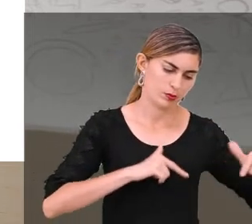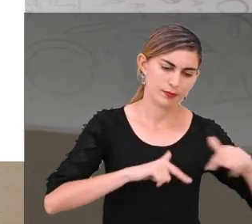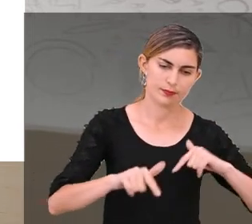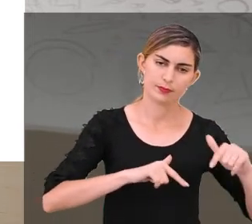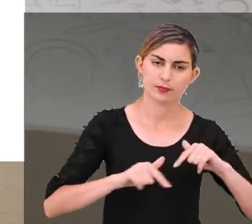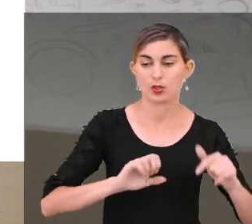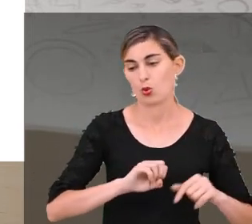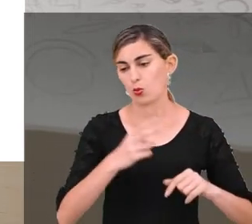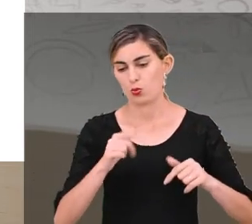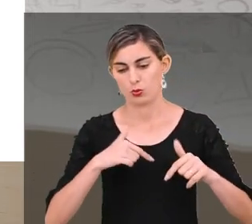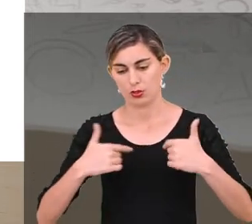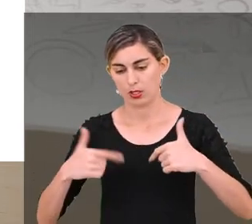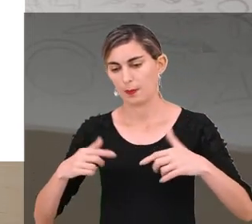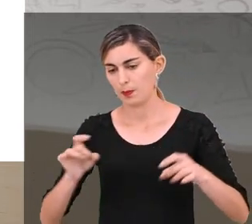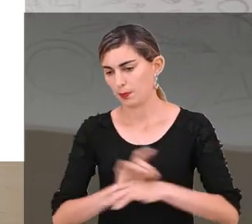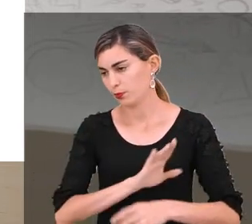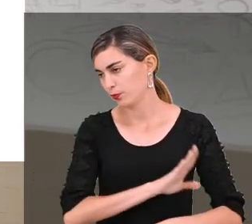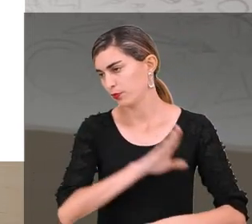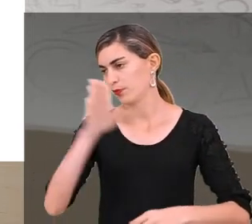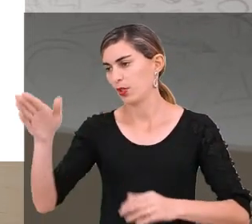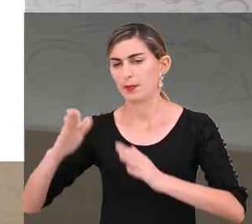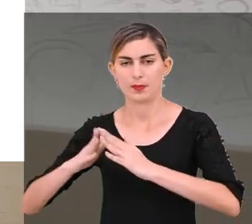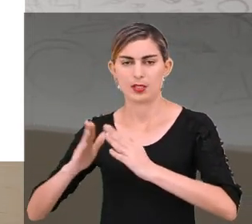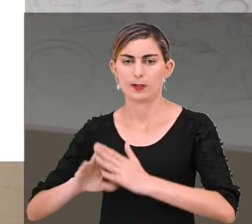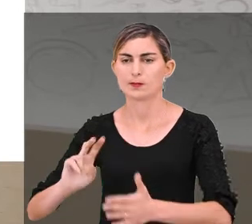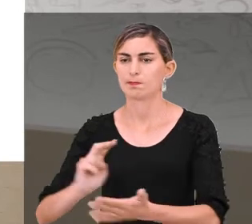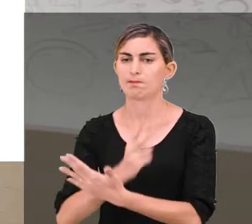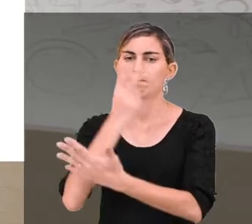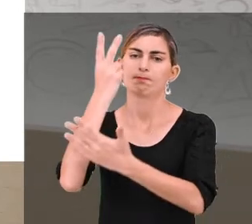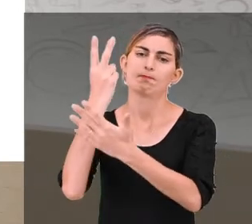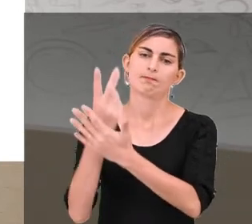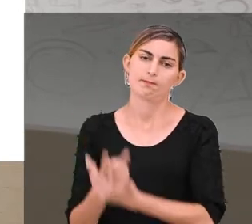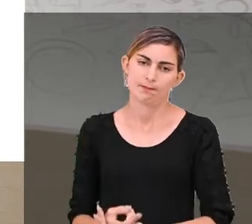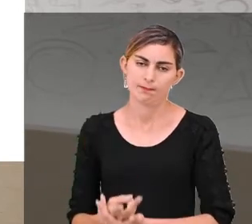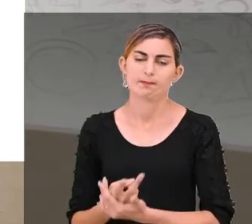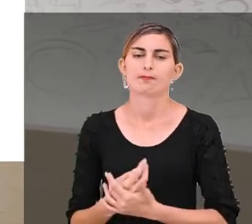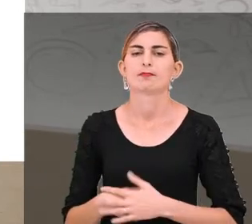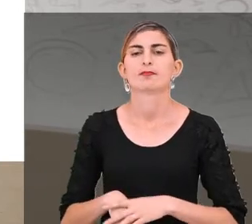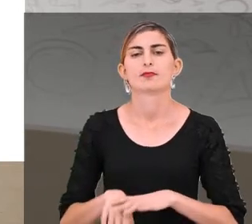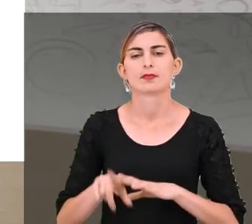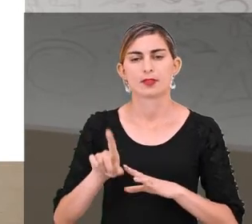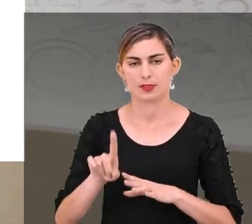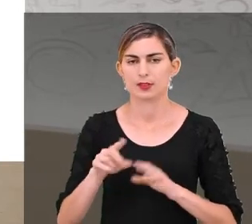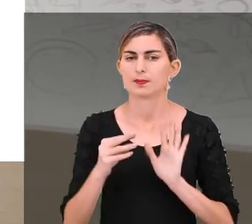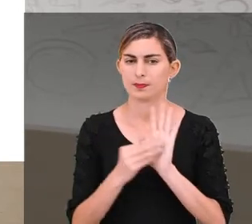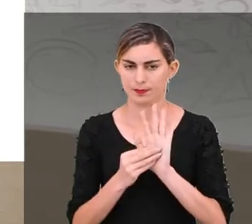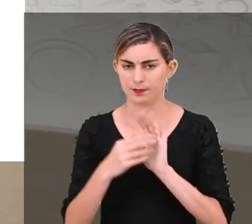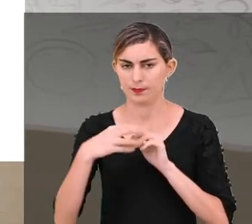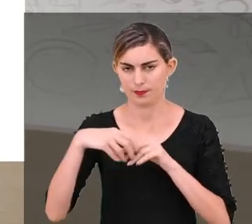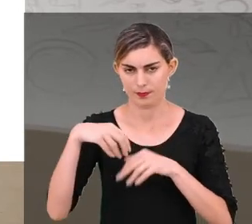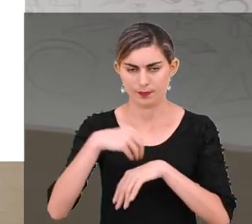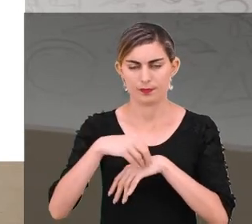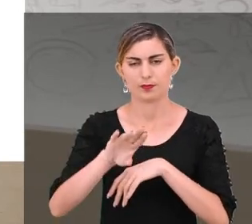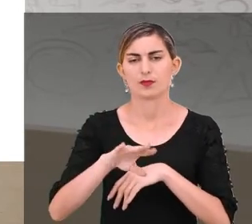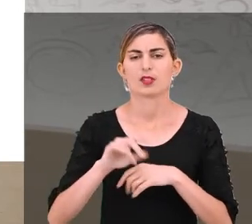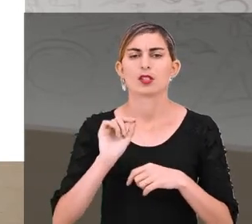de trabalho ou então da volta do trabalho para casa. Salvo